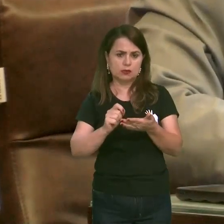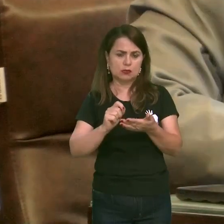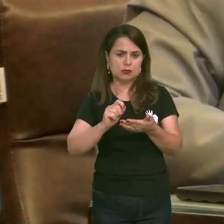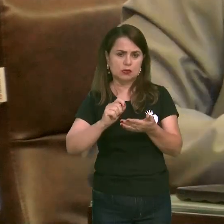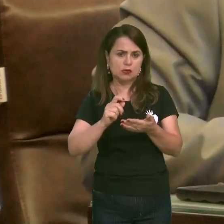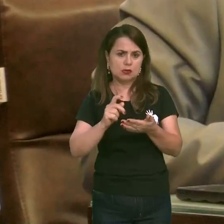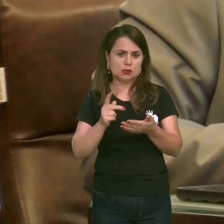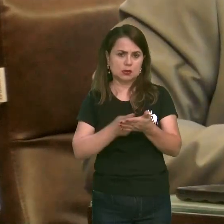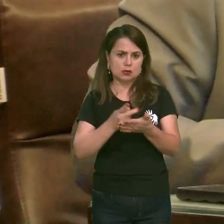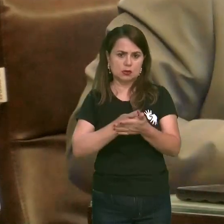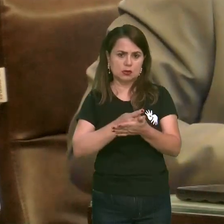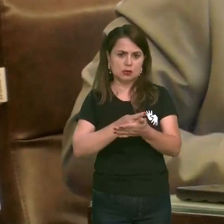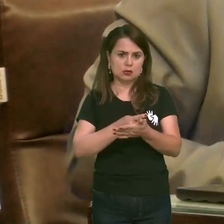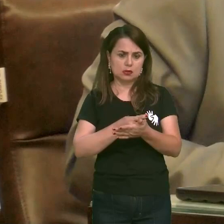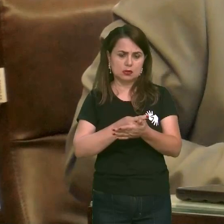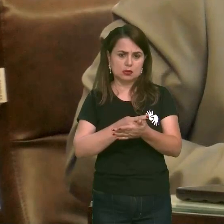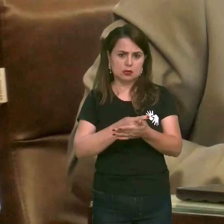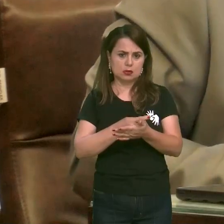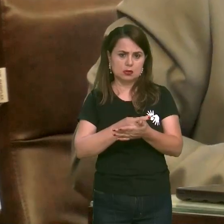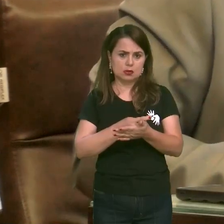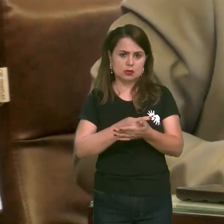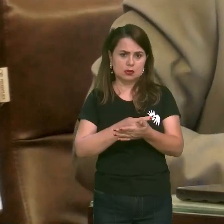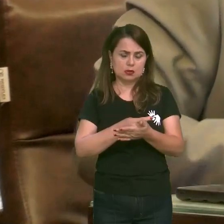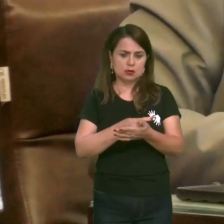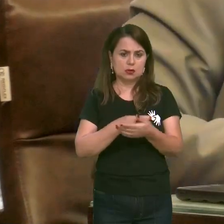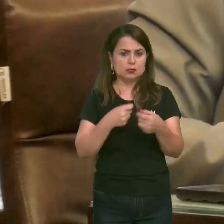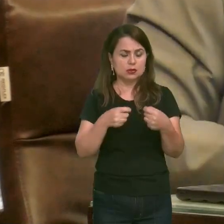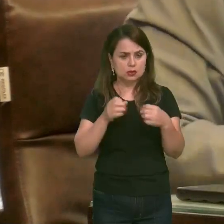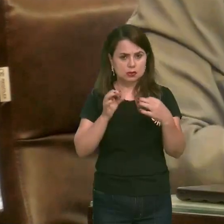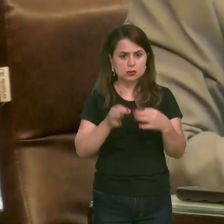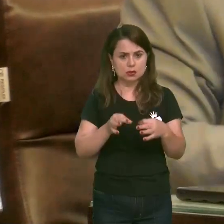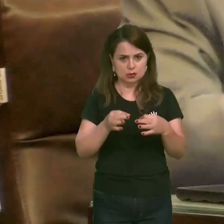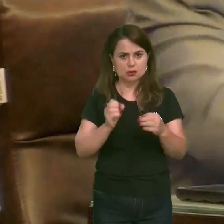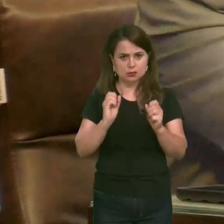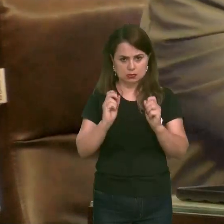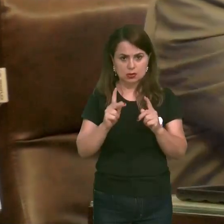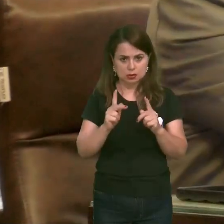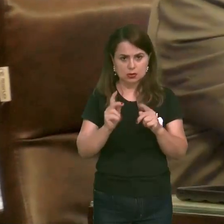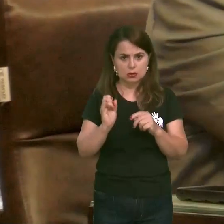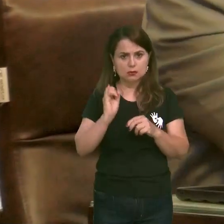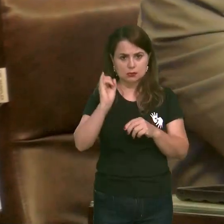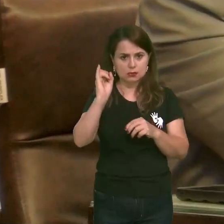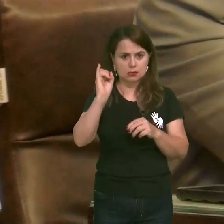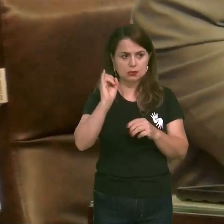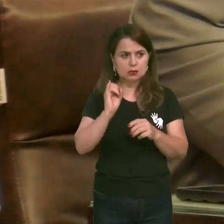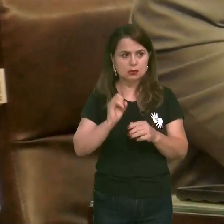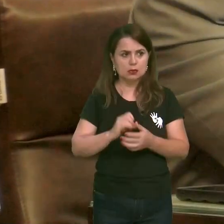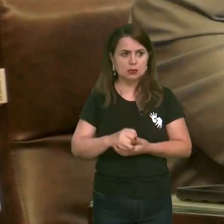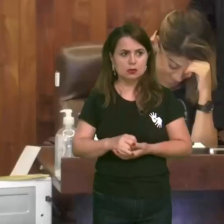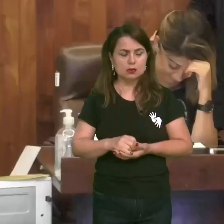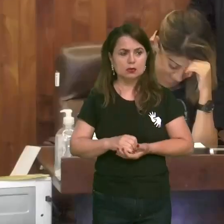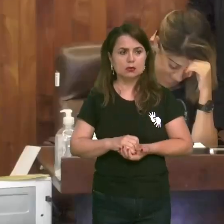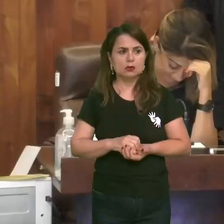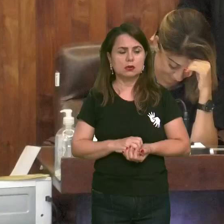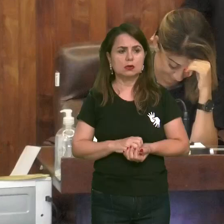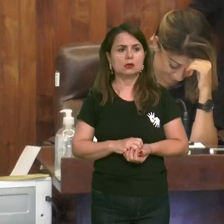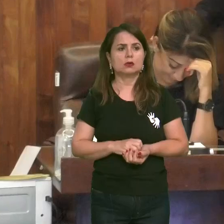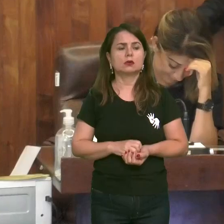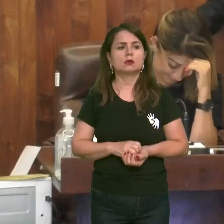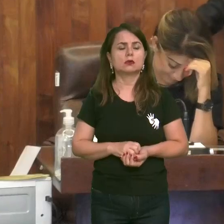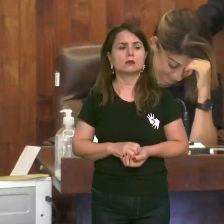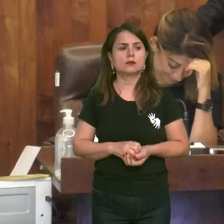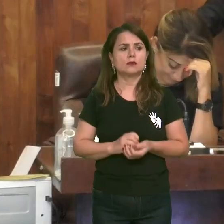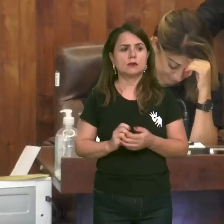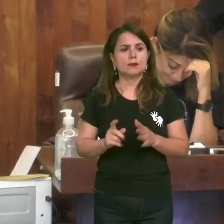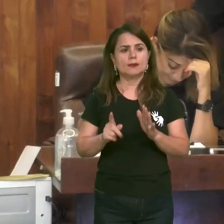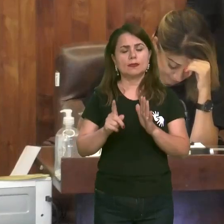novo 80 000 uma simples correção mais de grande importância aí na redação final eu subi